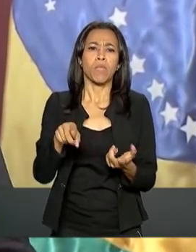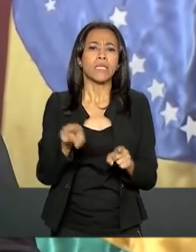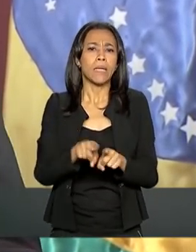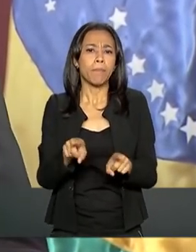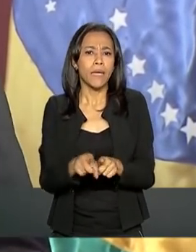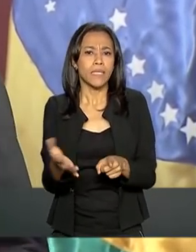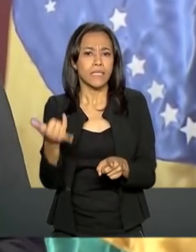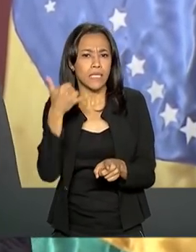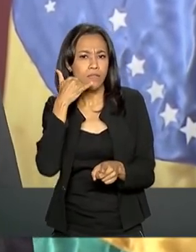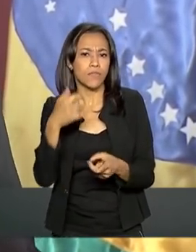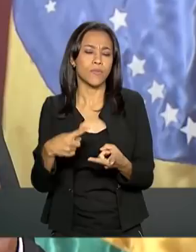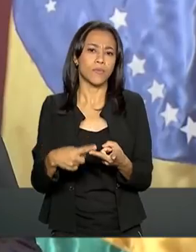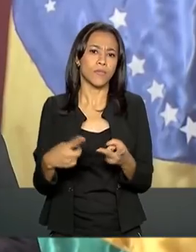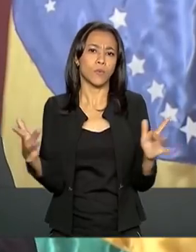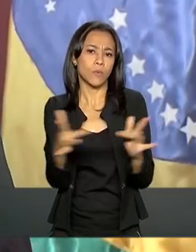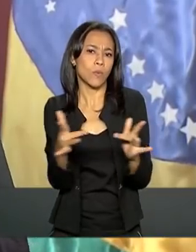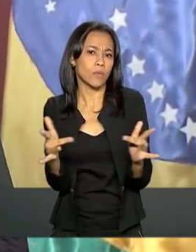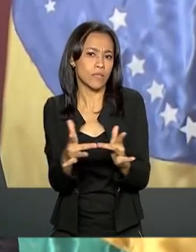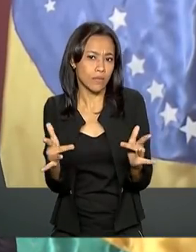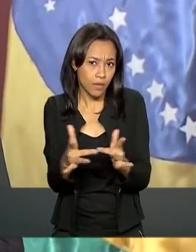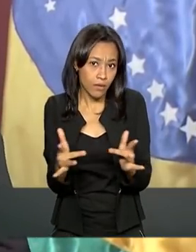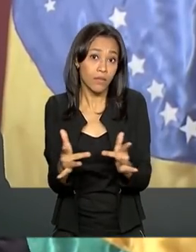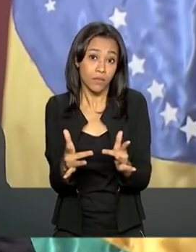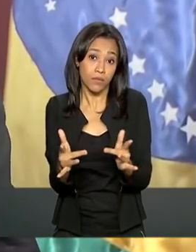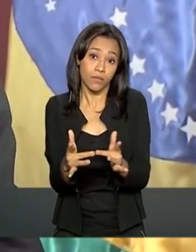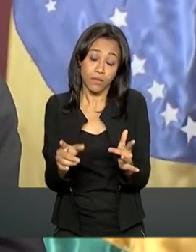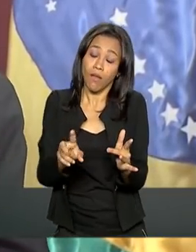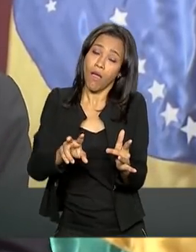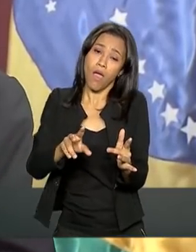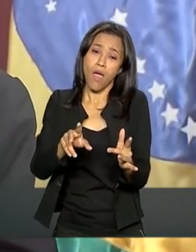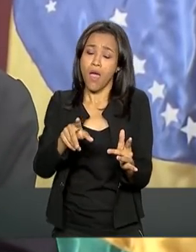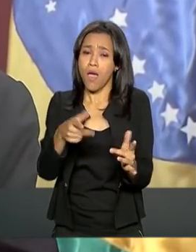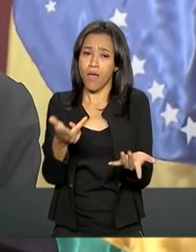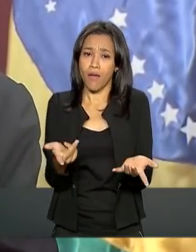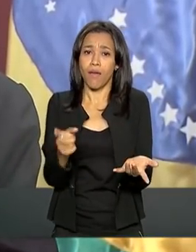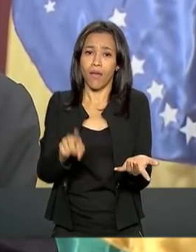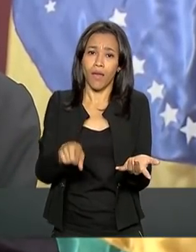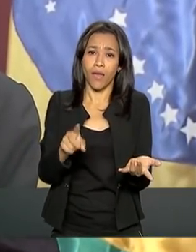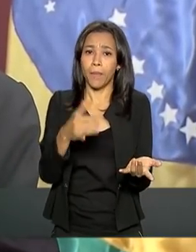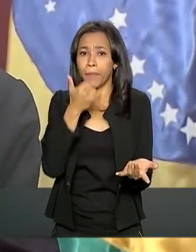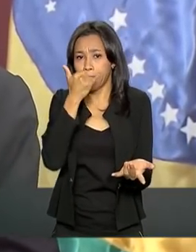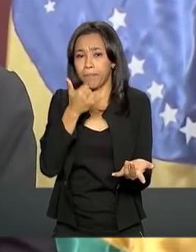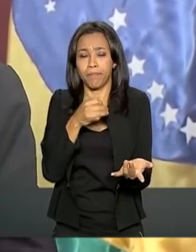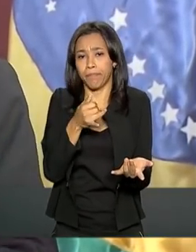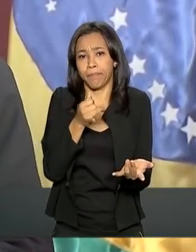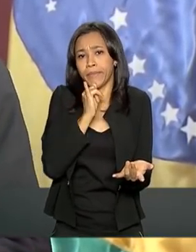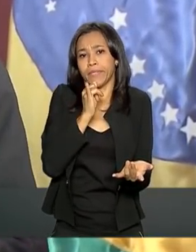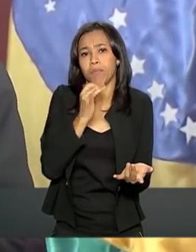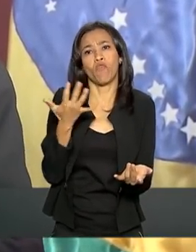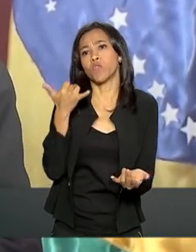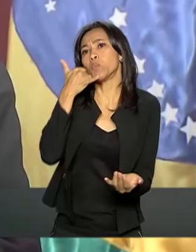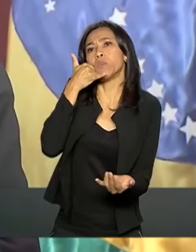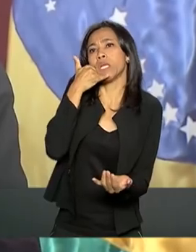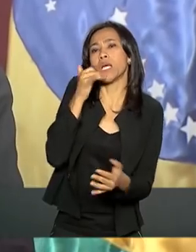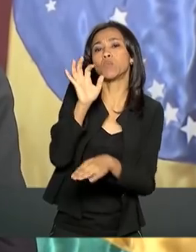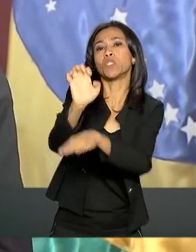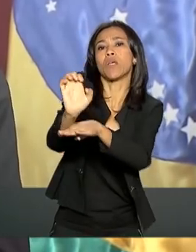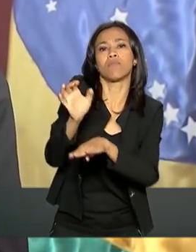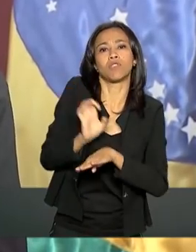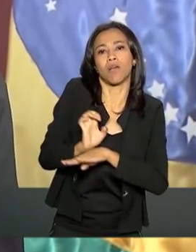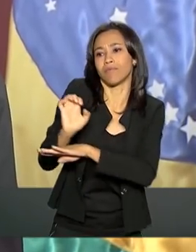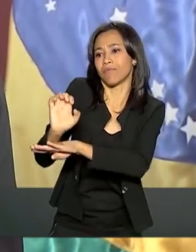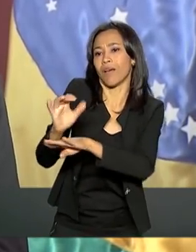telefônicas de intercâmbio entre os países seja considerada como um telefonema local. Vamos também